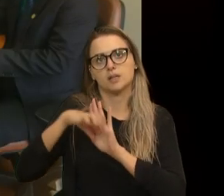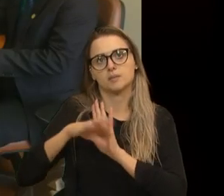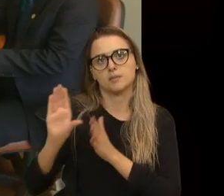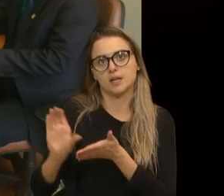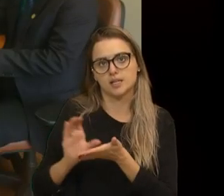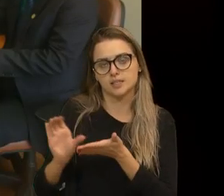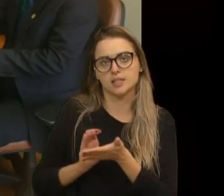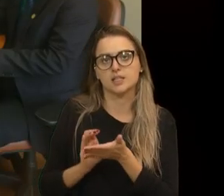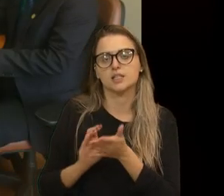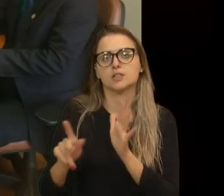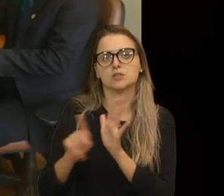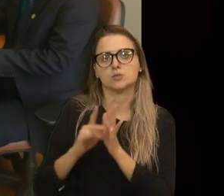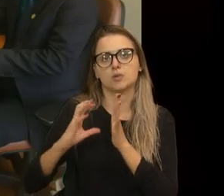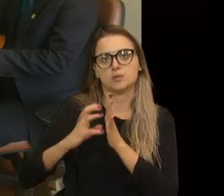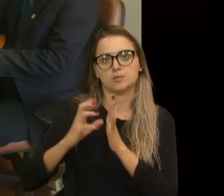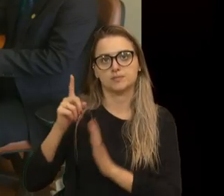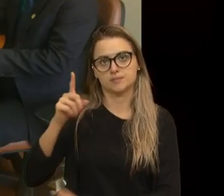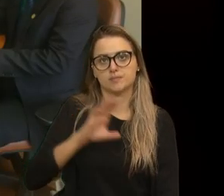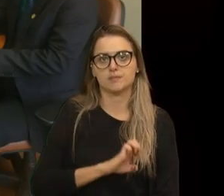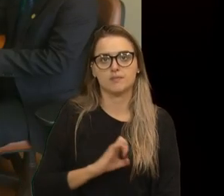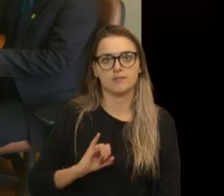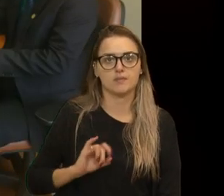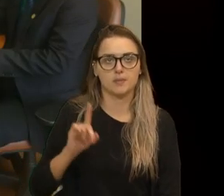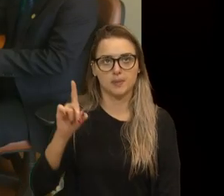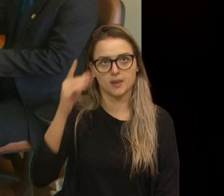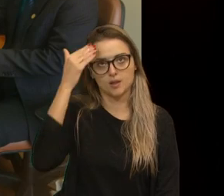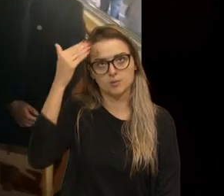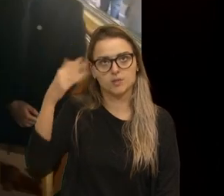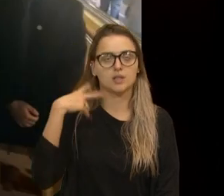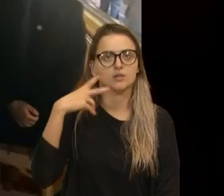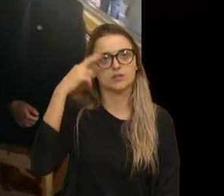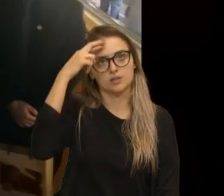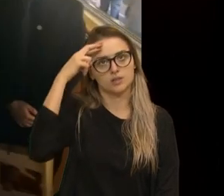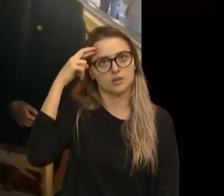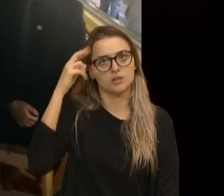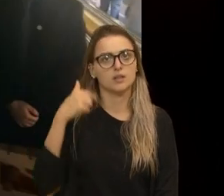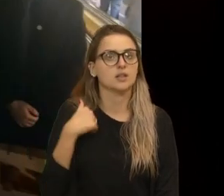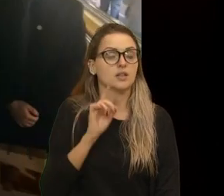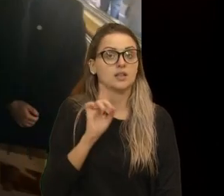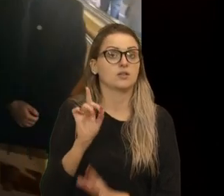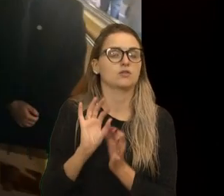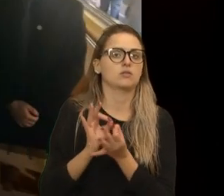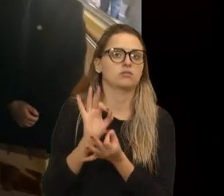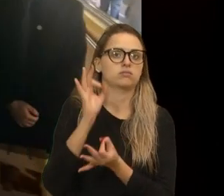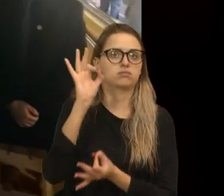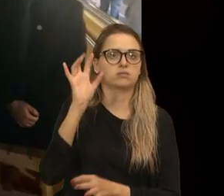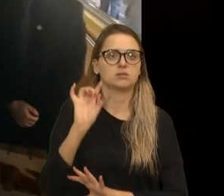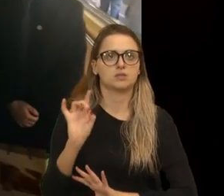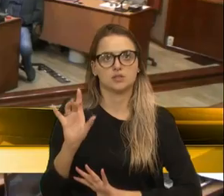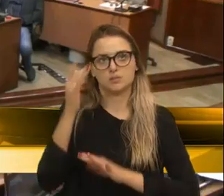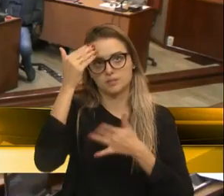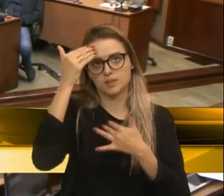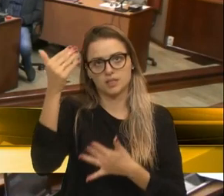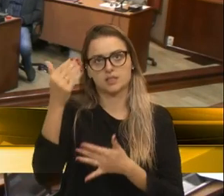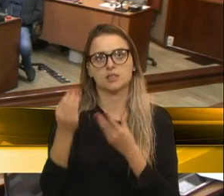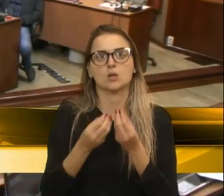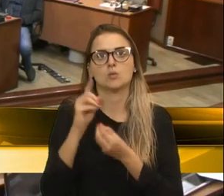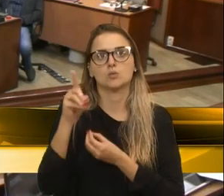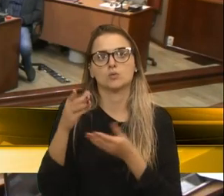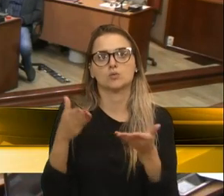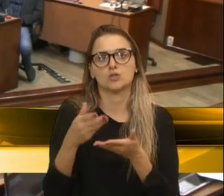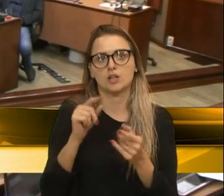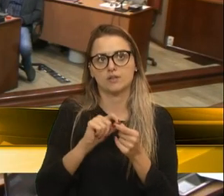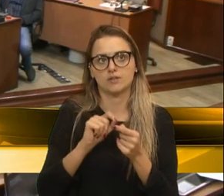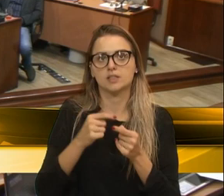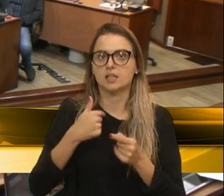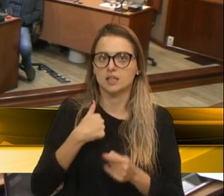Iores. Seu a parte, vereador Edir. Obrigado, vereador Rafael. Não vou me estender aqui os agradecimentos, né? Como o senhor já fez, me sinto